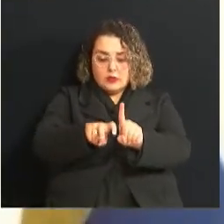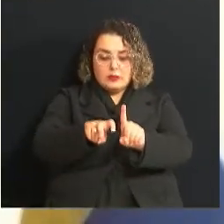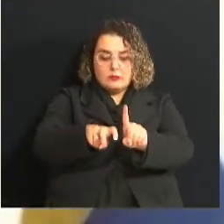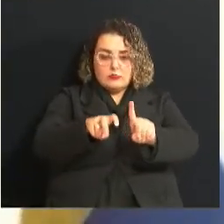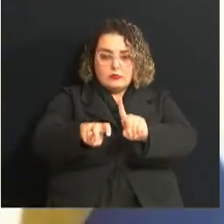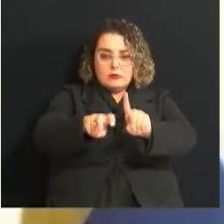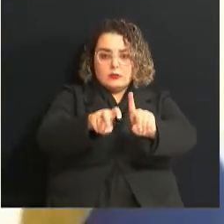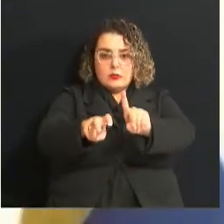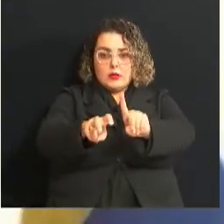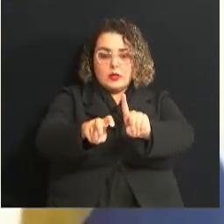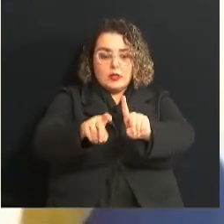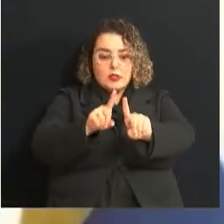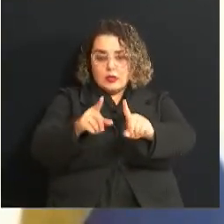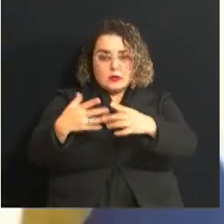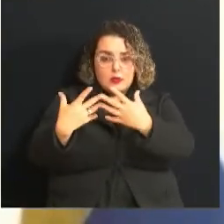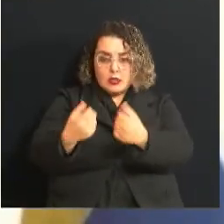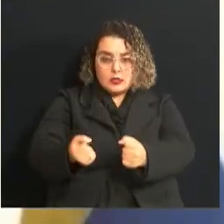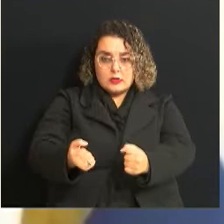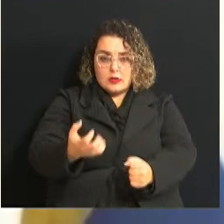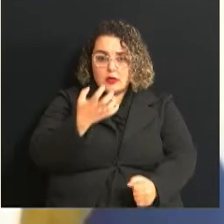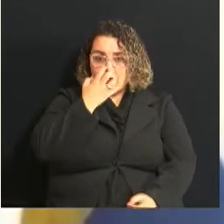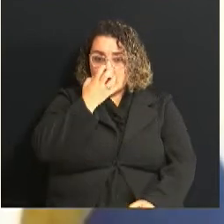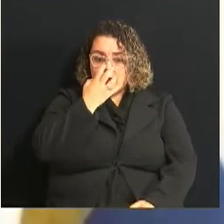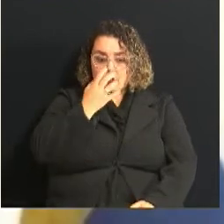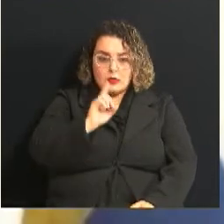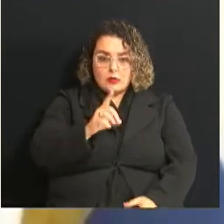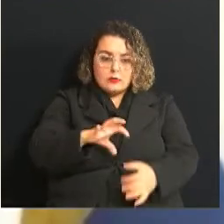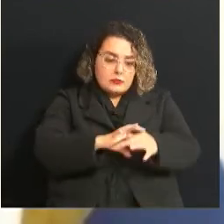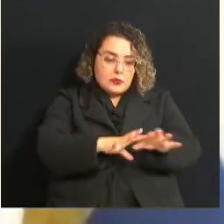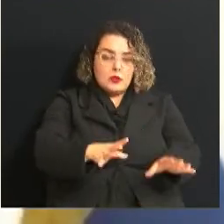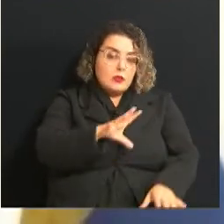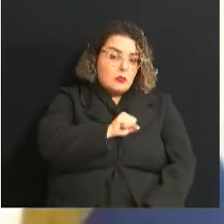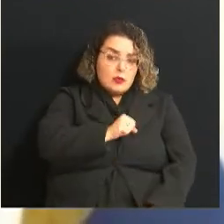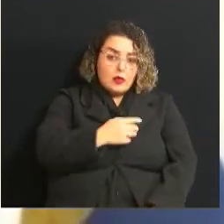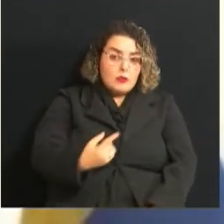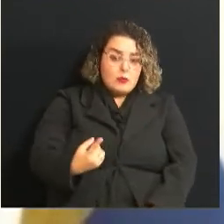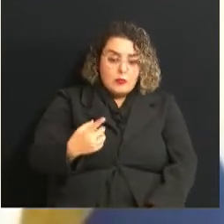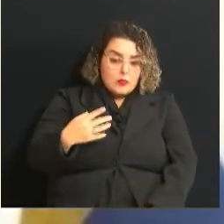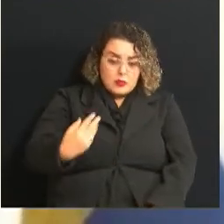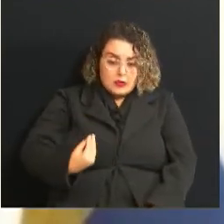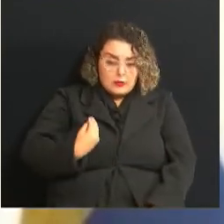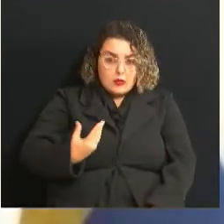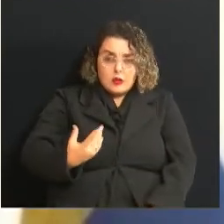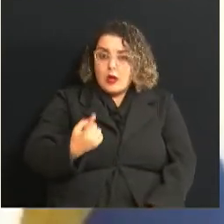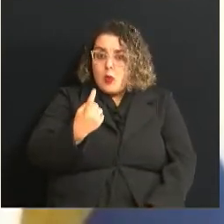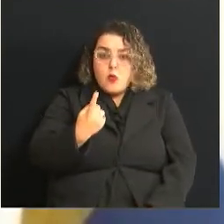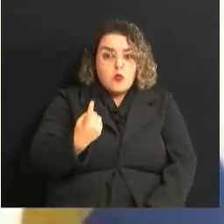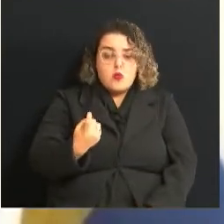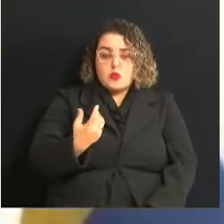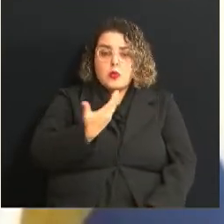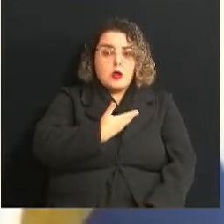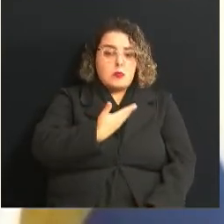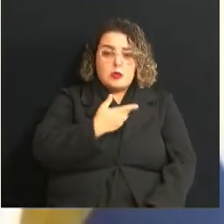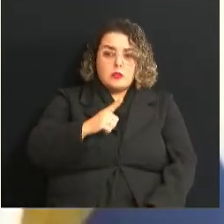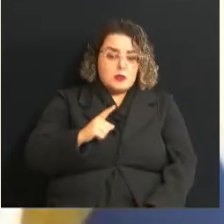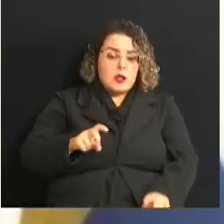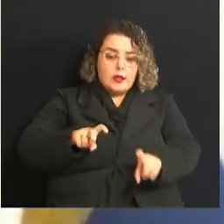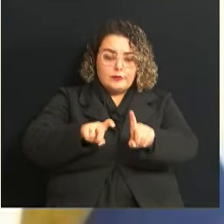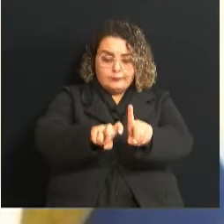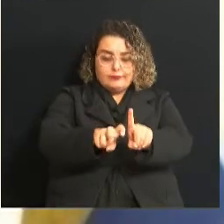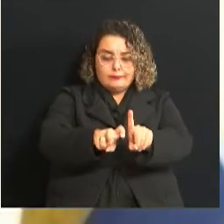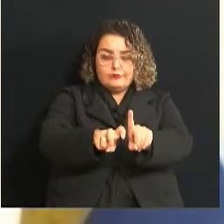não recebe o cão, ele não deixa o cão na rua. Muitas vezes é um amor da vida dele. Aliás, às vezes é o único companheiro que ele tem. Então, o projeto do